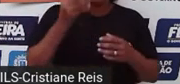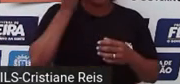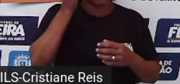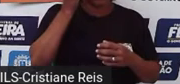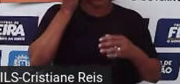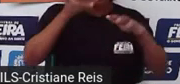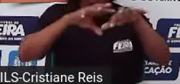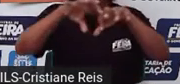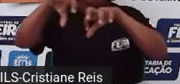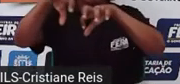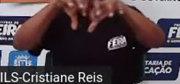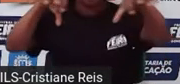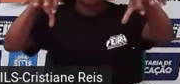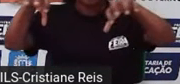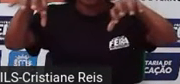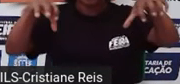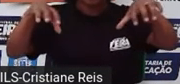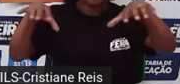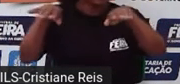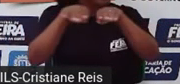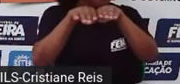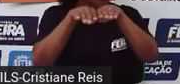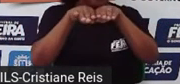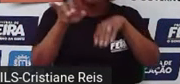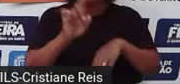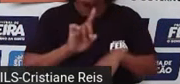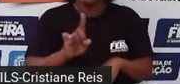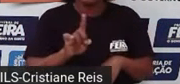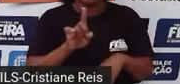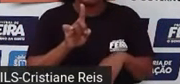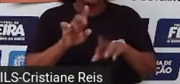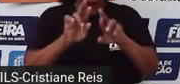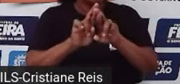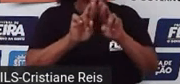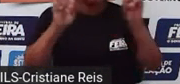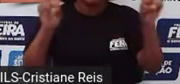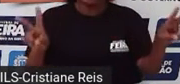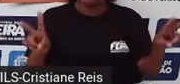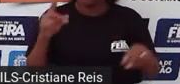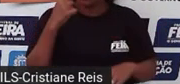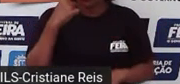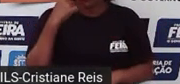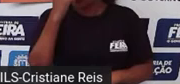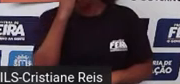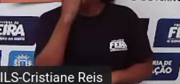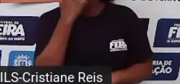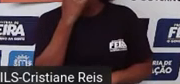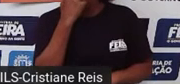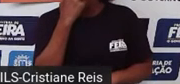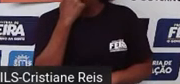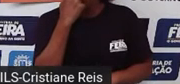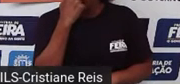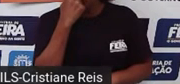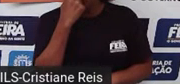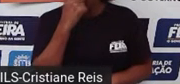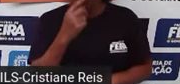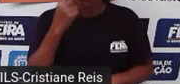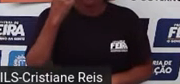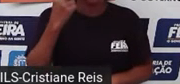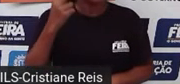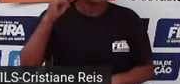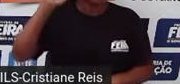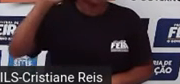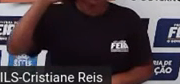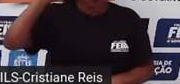ela é irregular Só pelo fato de você ter a China e a Índia né com dois bilhões e